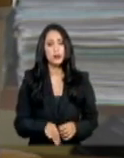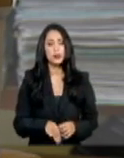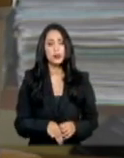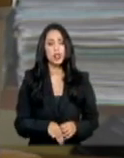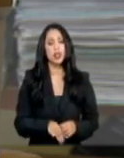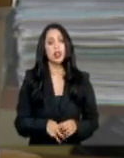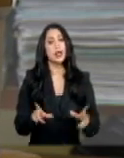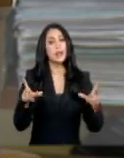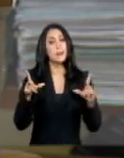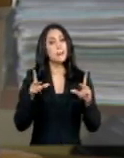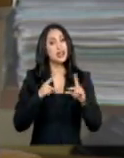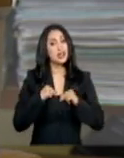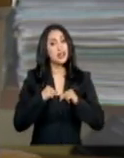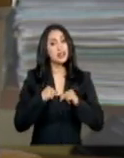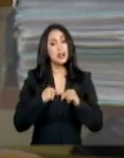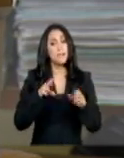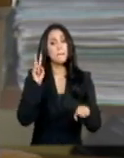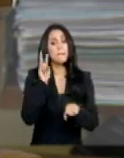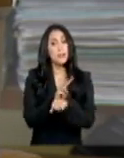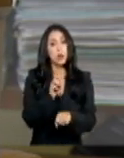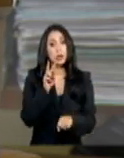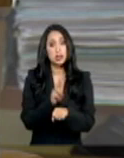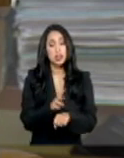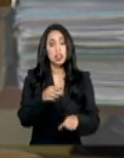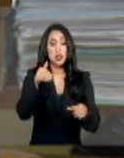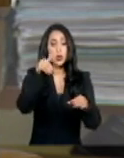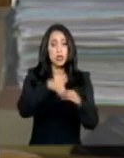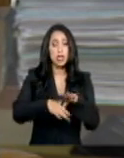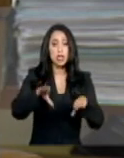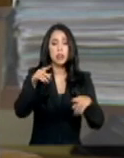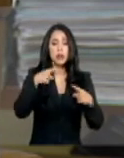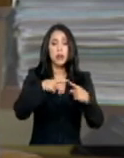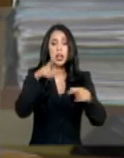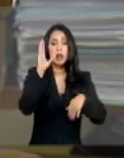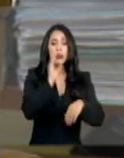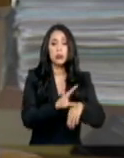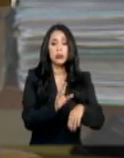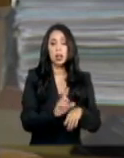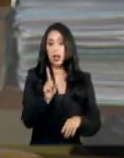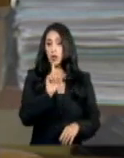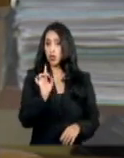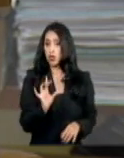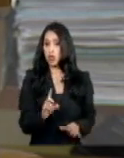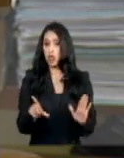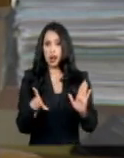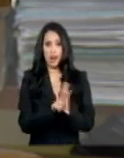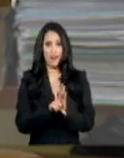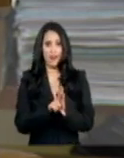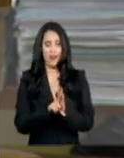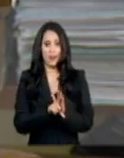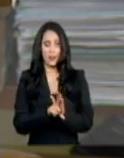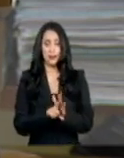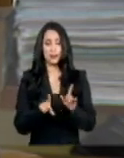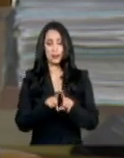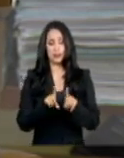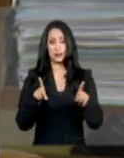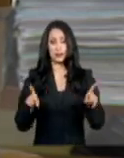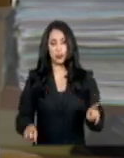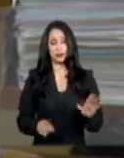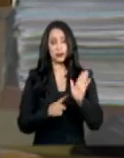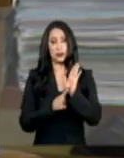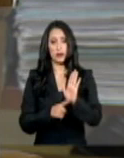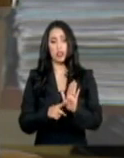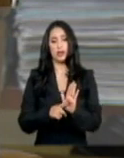a merecer proteção constitucional e não apenas legal em virtude da referência expressa que a